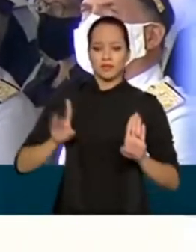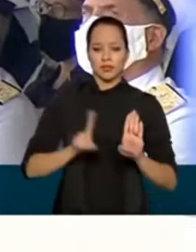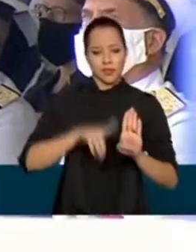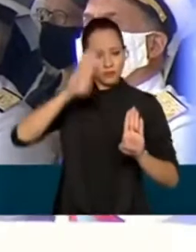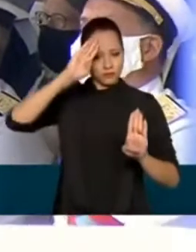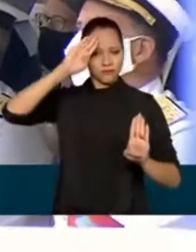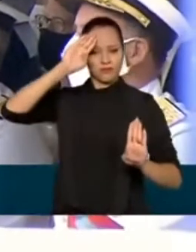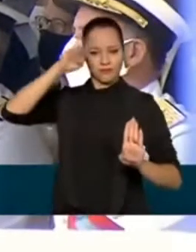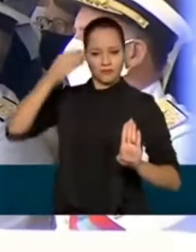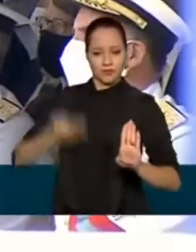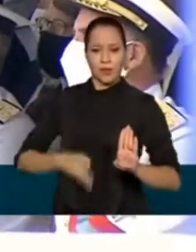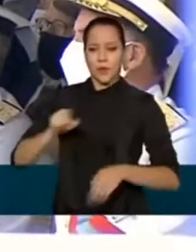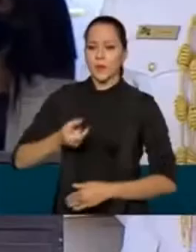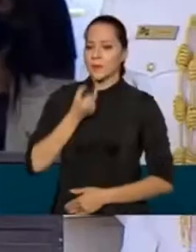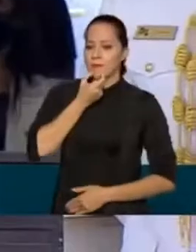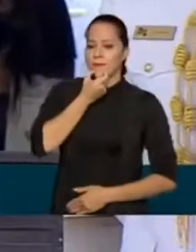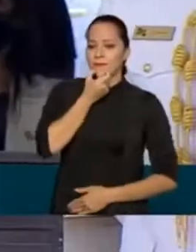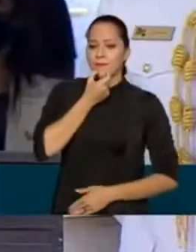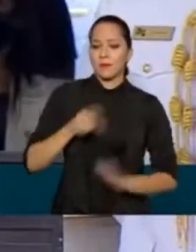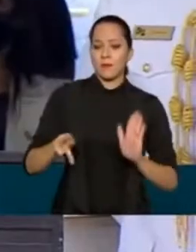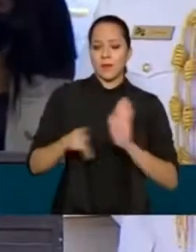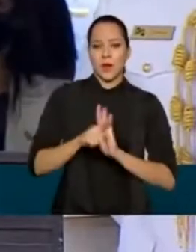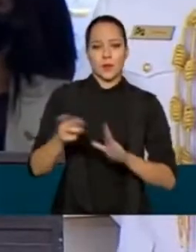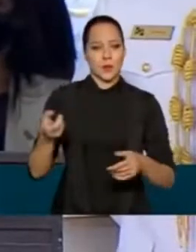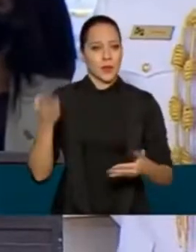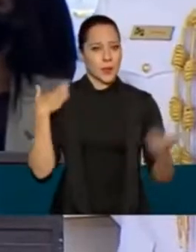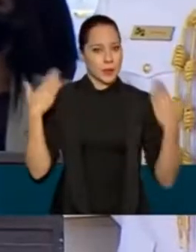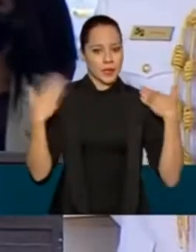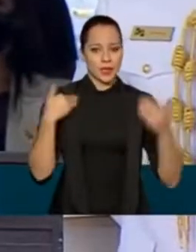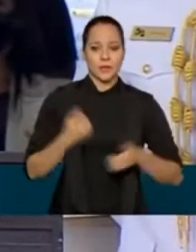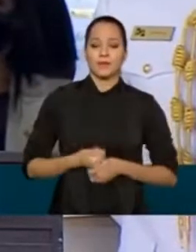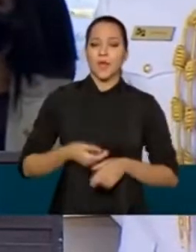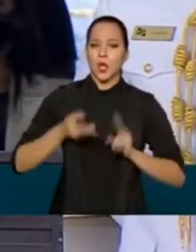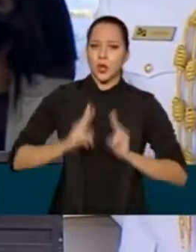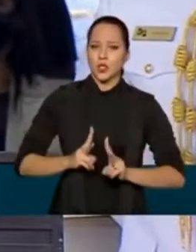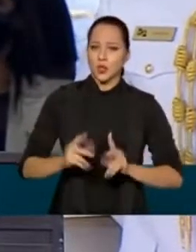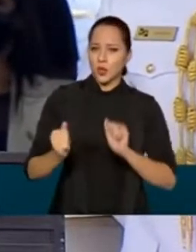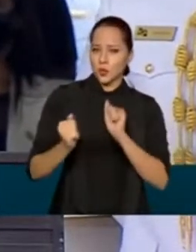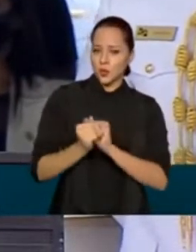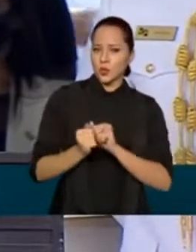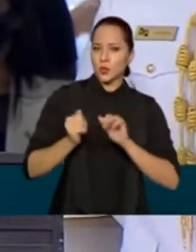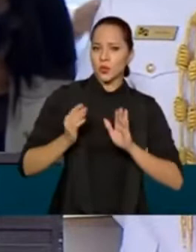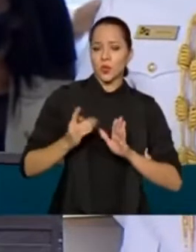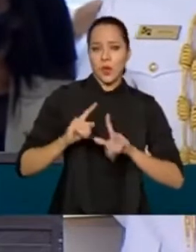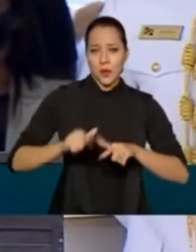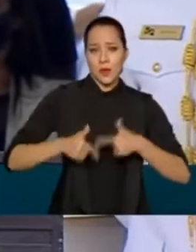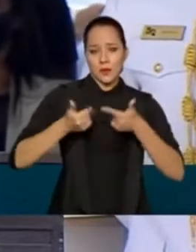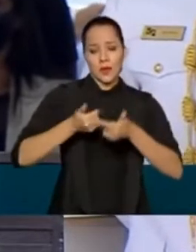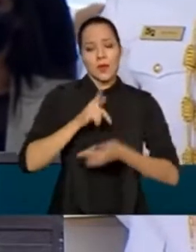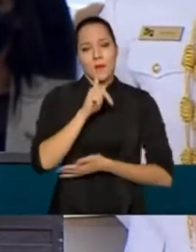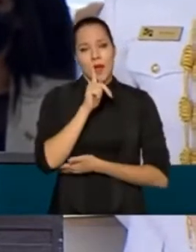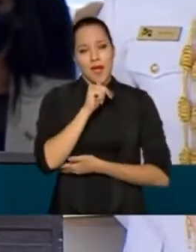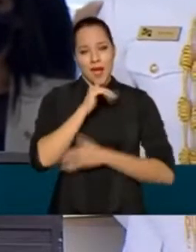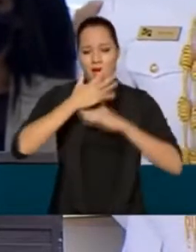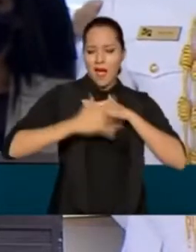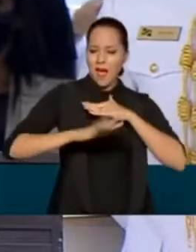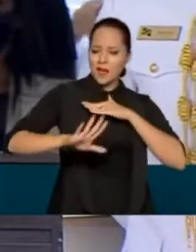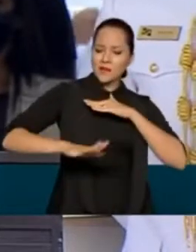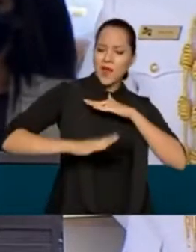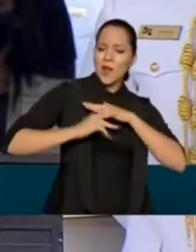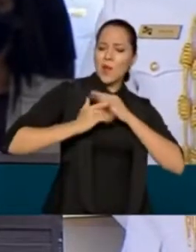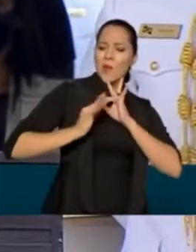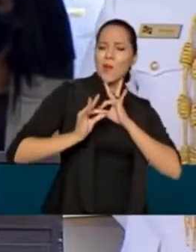com o tradicional apito marinheiro. Continuando no mesmo rumo de combate, para águas ainda além da tapa